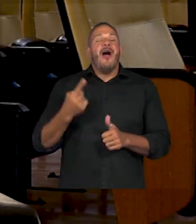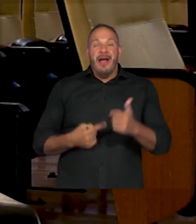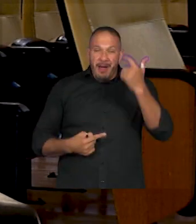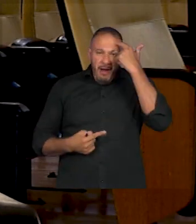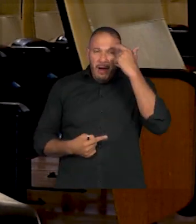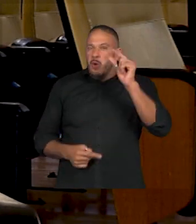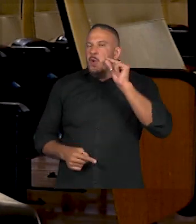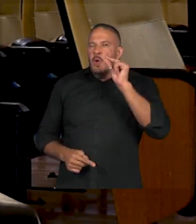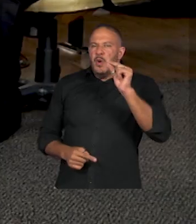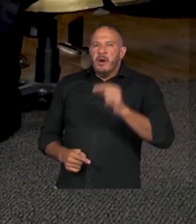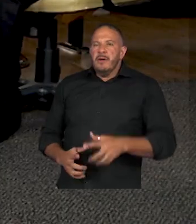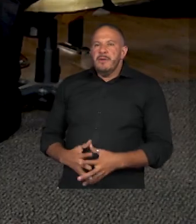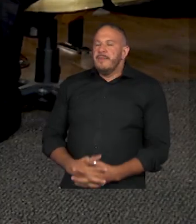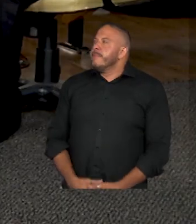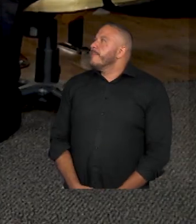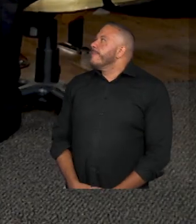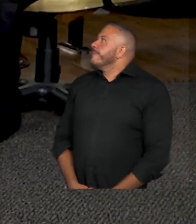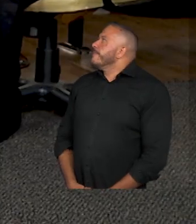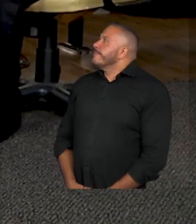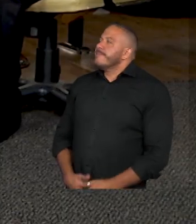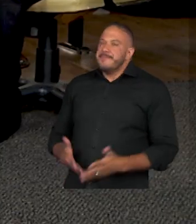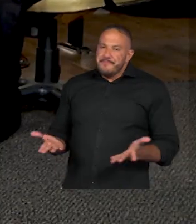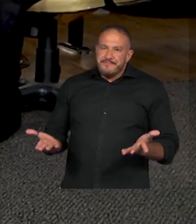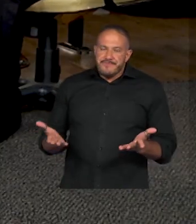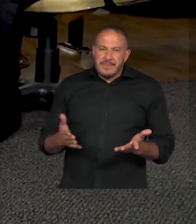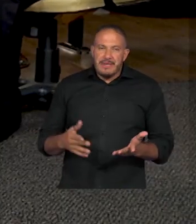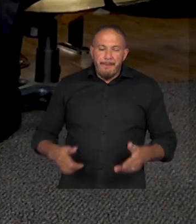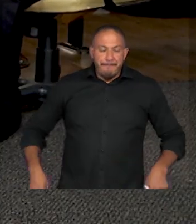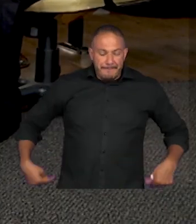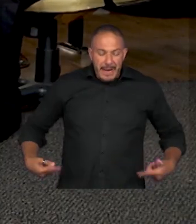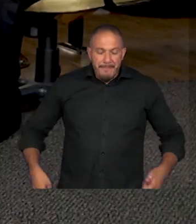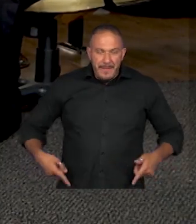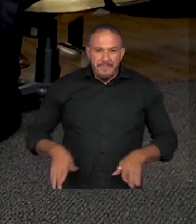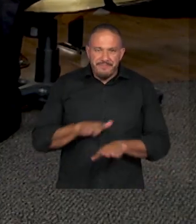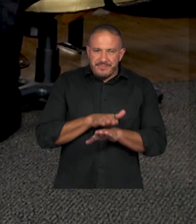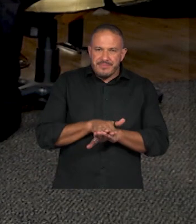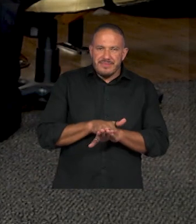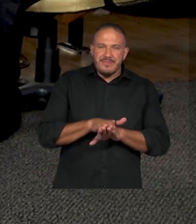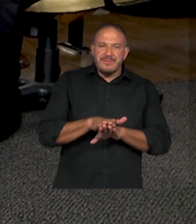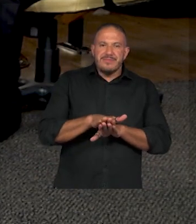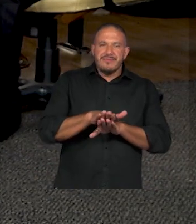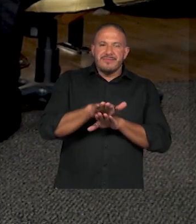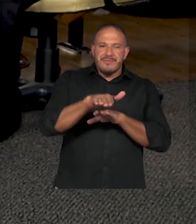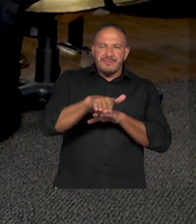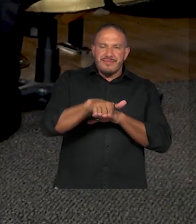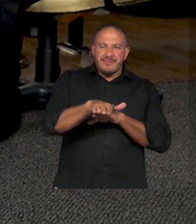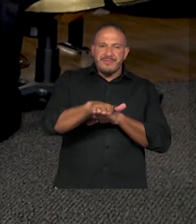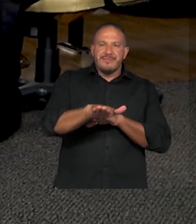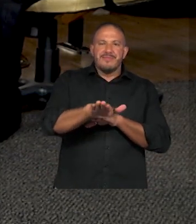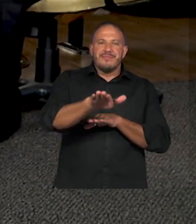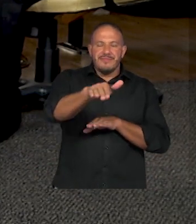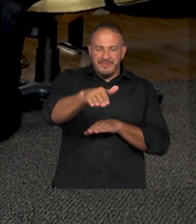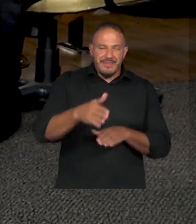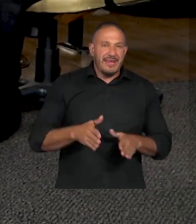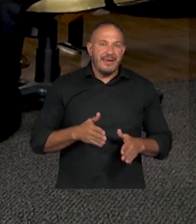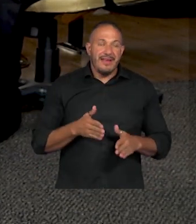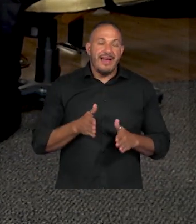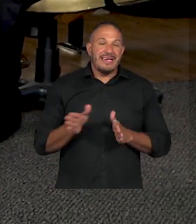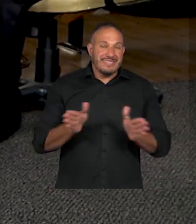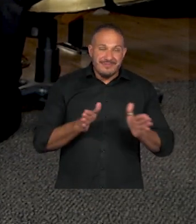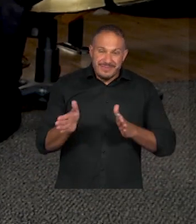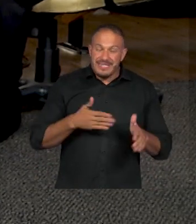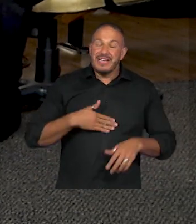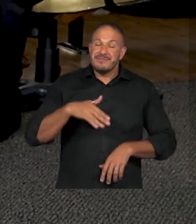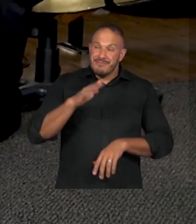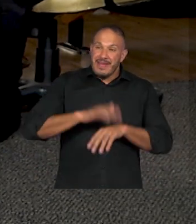cabeça? É uma rampa, né? Uma acessibilidade, assim, acessibilidade mais